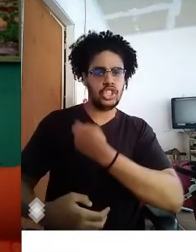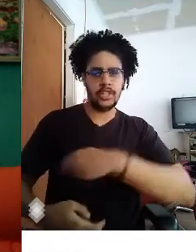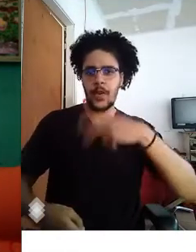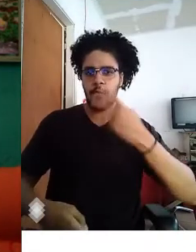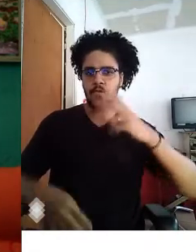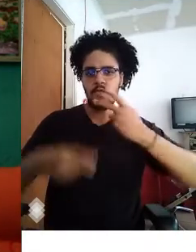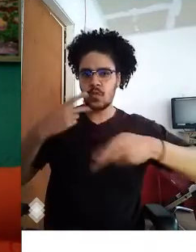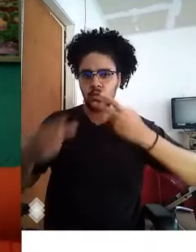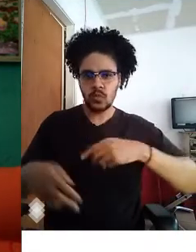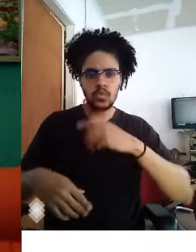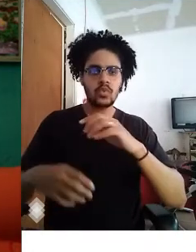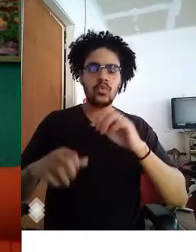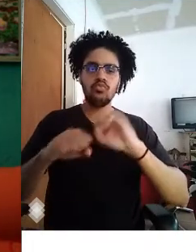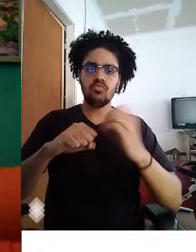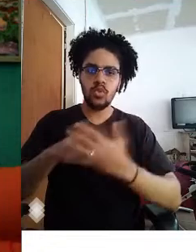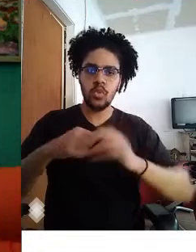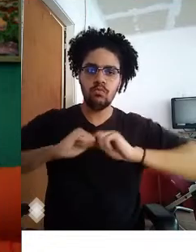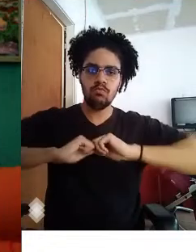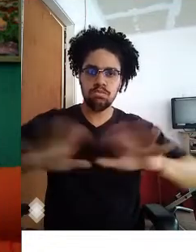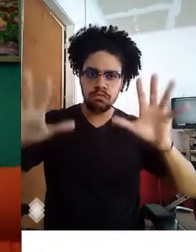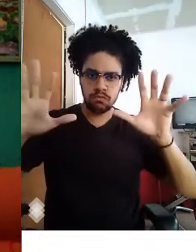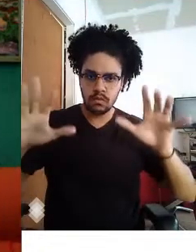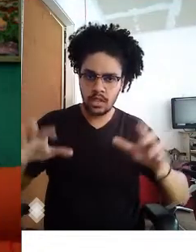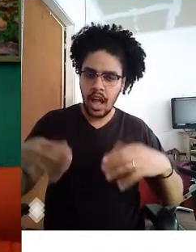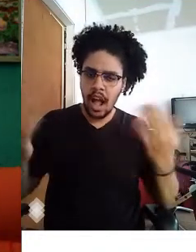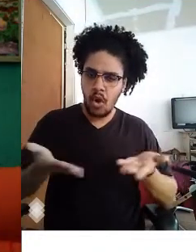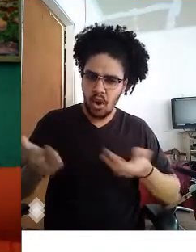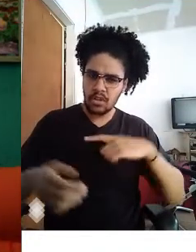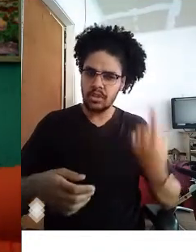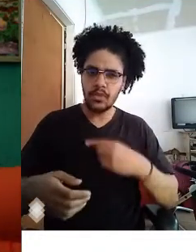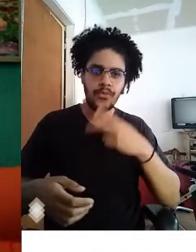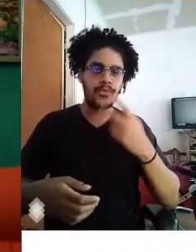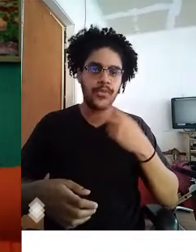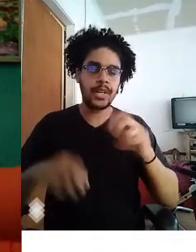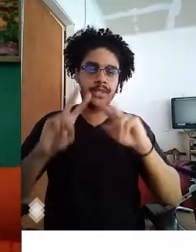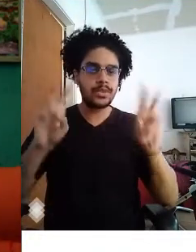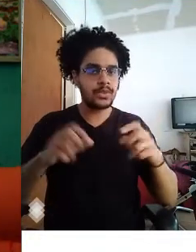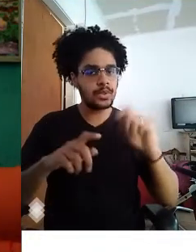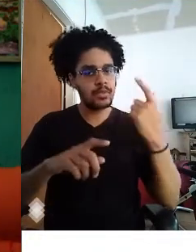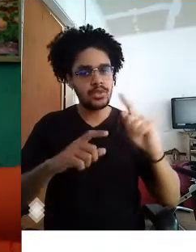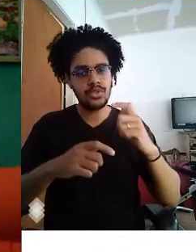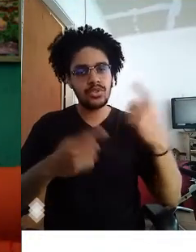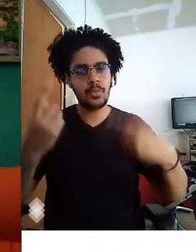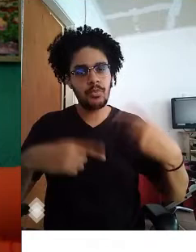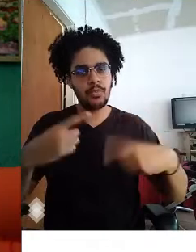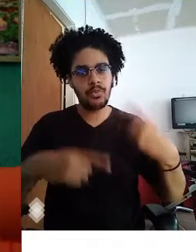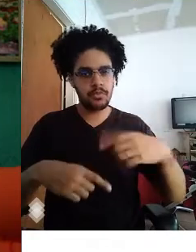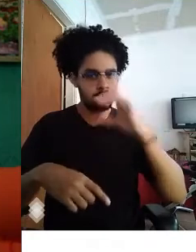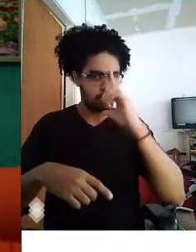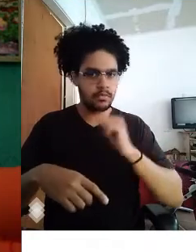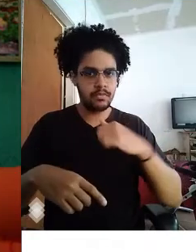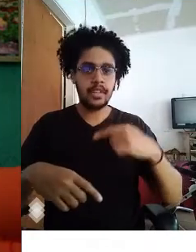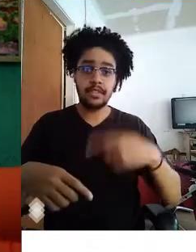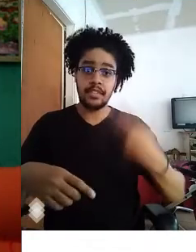pandemia mundial do coronavírus. Ora, agora vamos falar um pouco mais da geopolítica internacional com